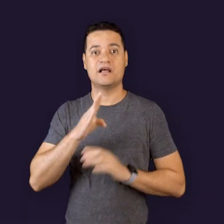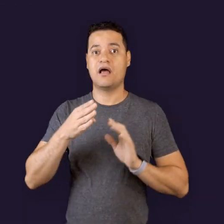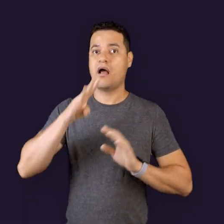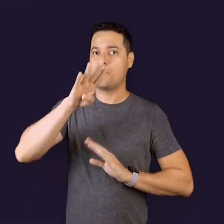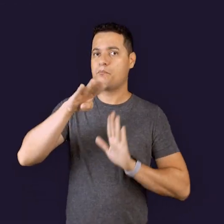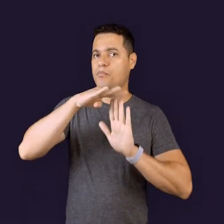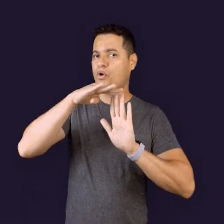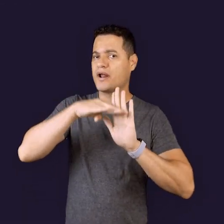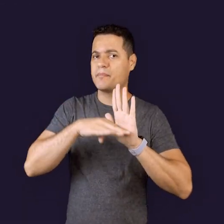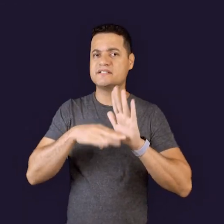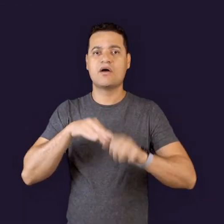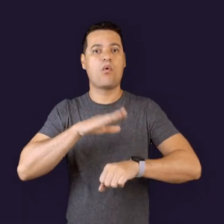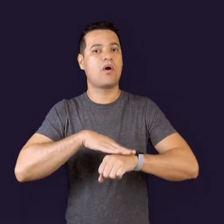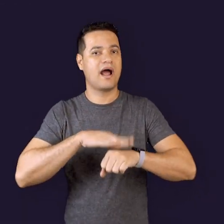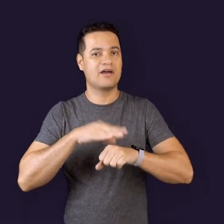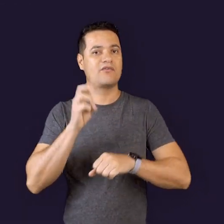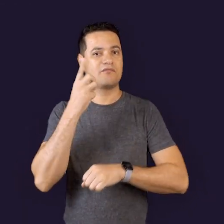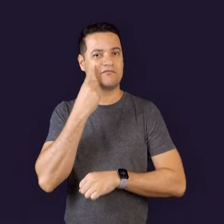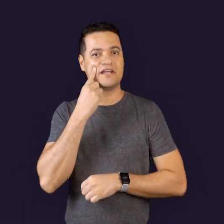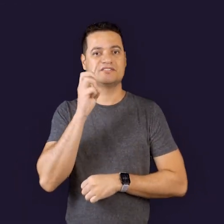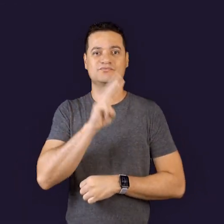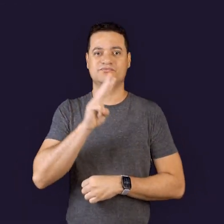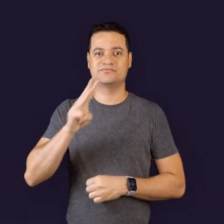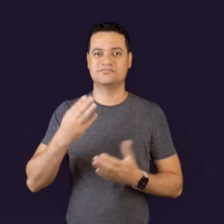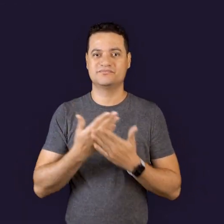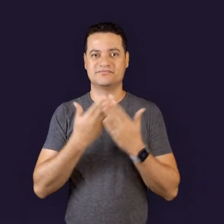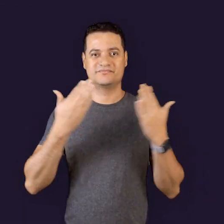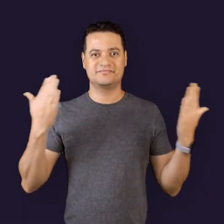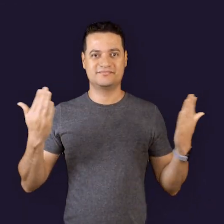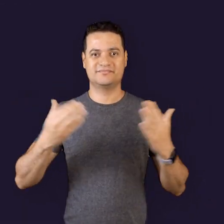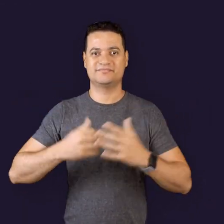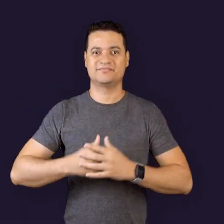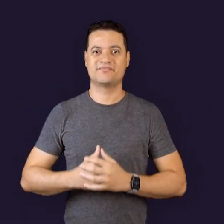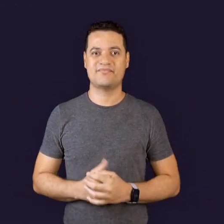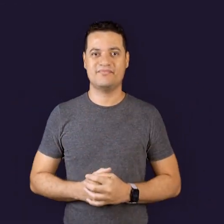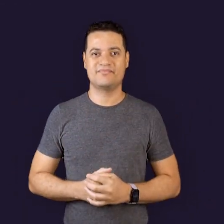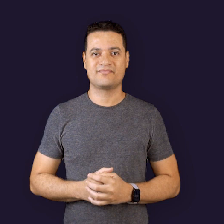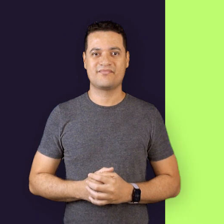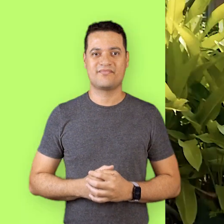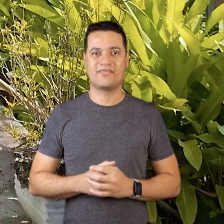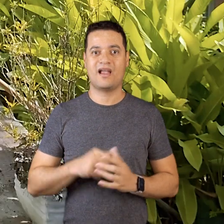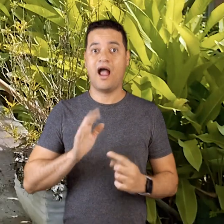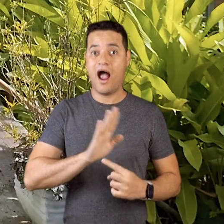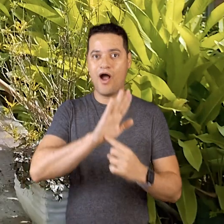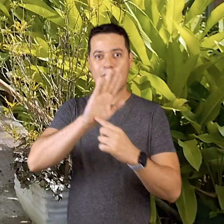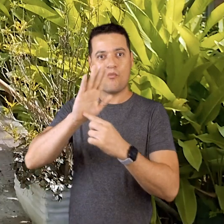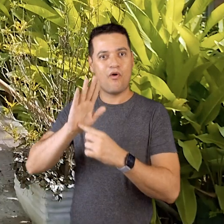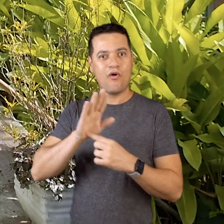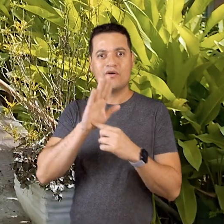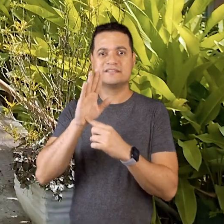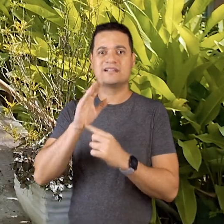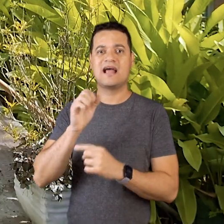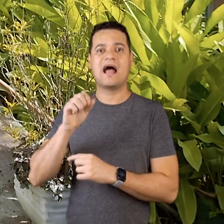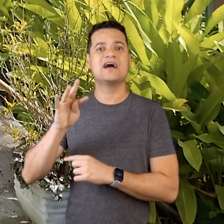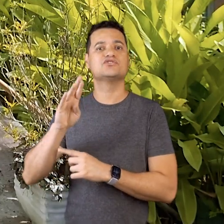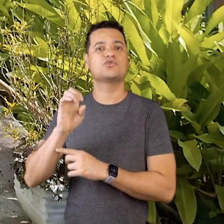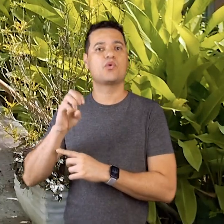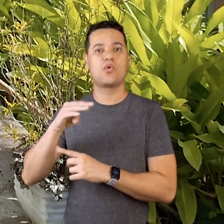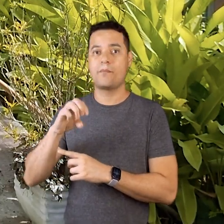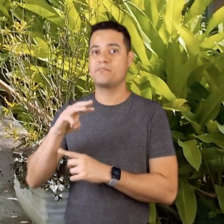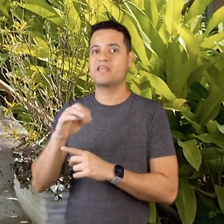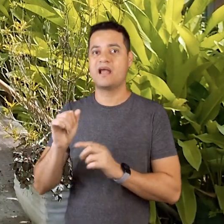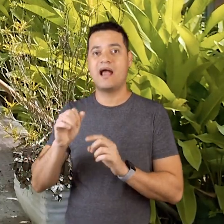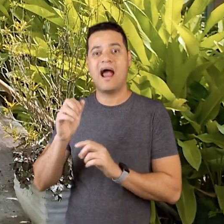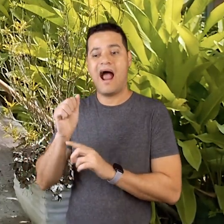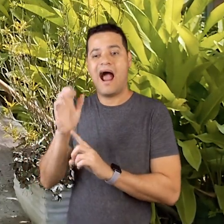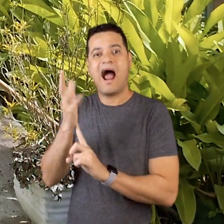a programação e os horários estão no site cinema.ufes.br. A mostra Astronomia da Arte Rupestre em